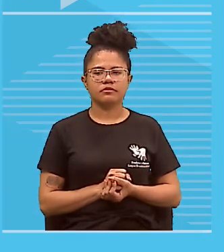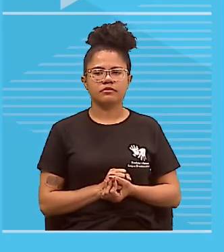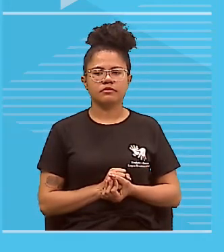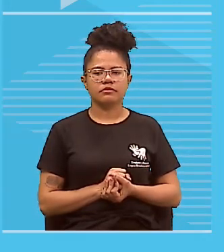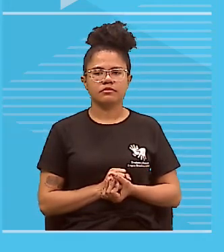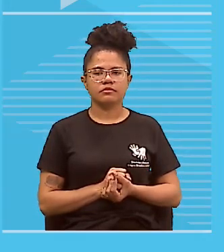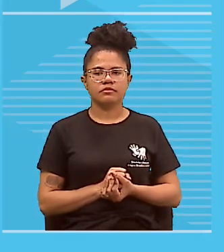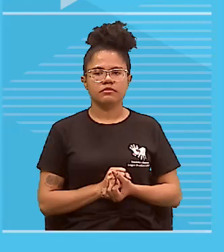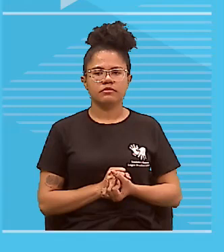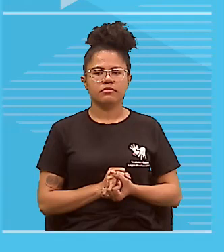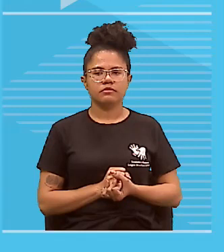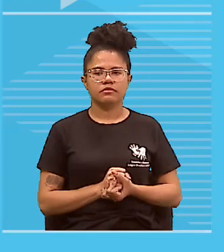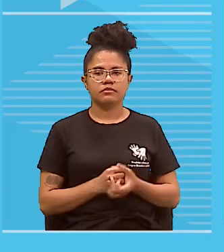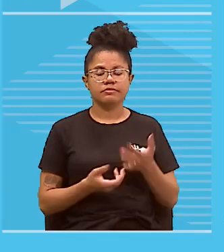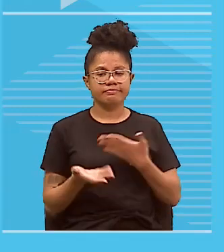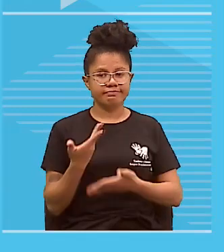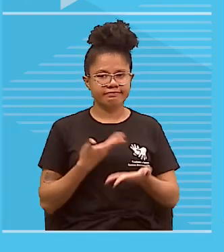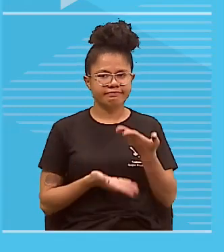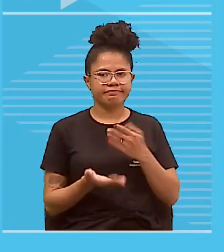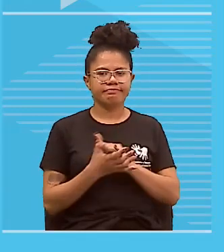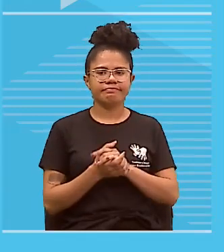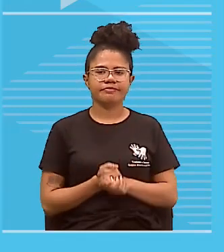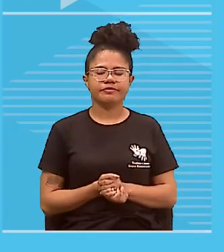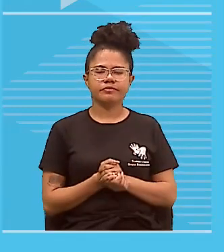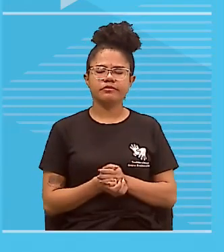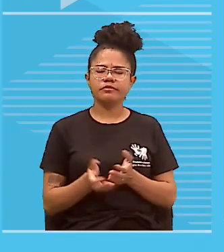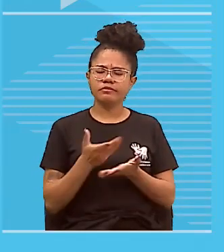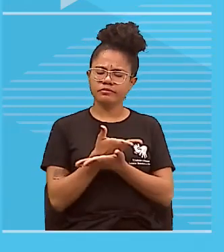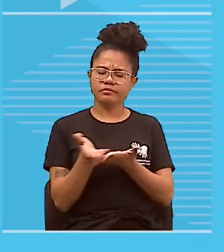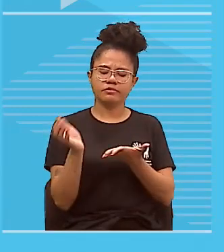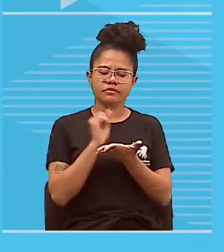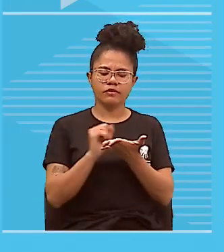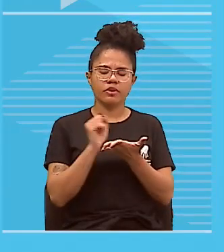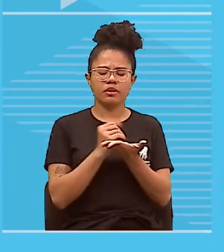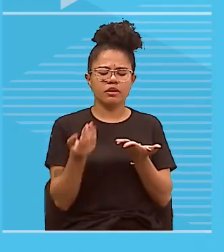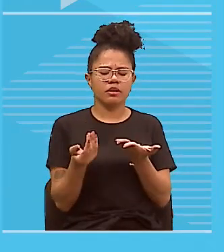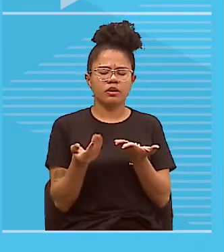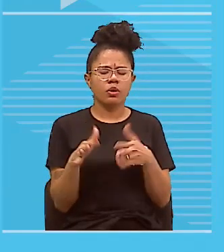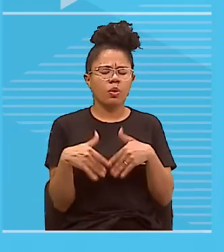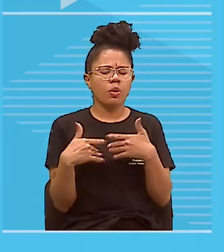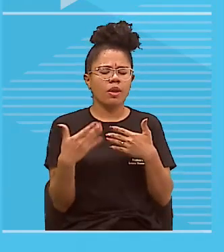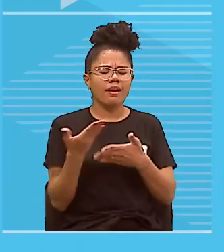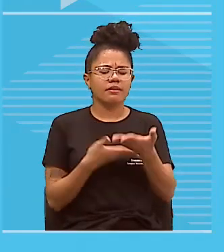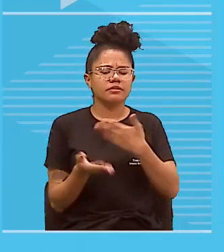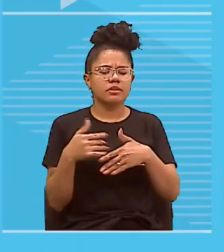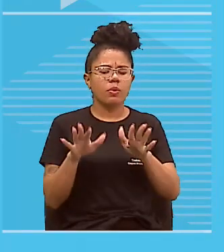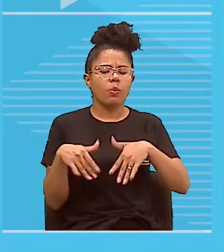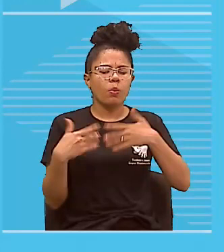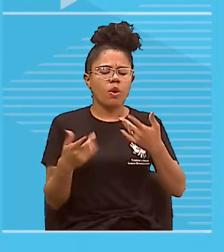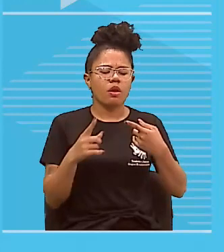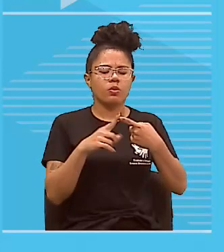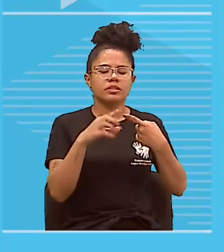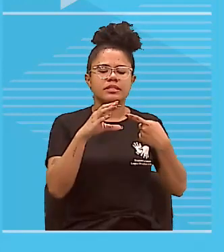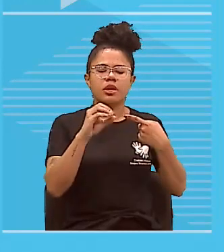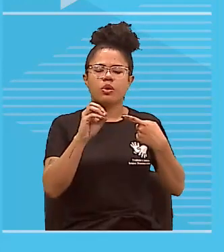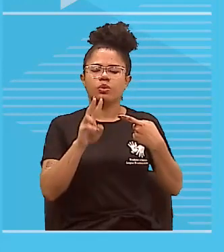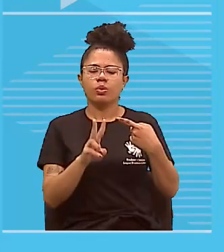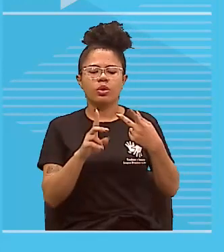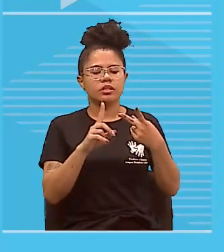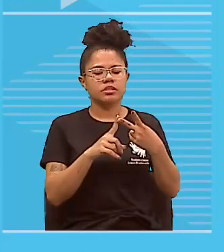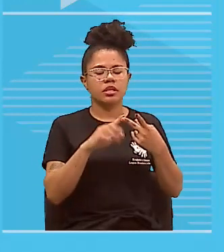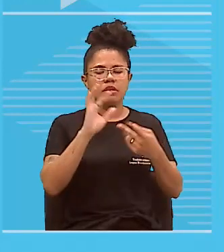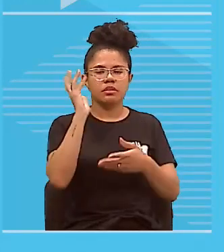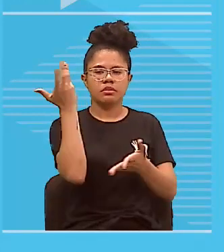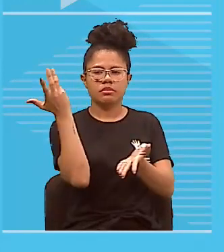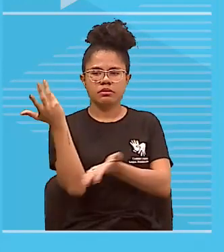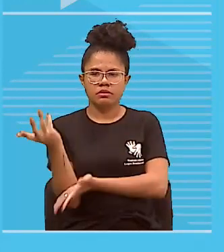Faz uma relação para mim, escreve um parágrafo me dizendo o que é que tem a ver o CO2 com o desmatamento, com